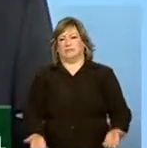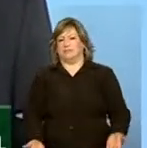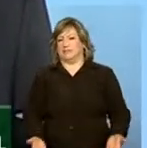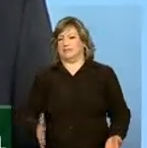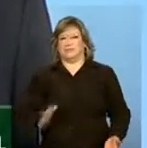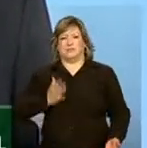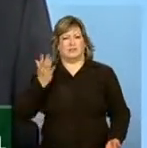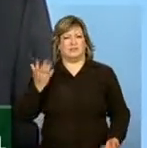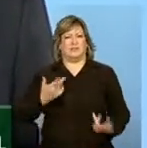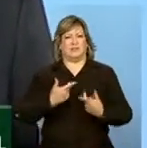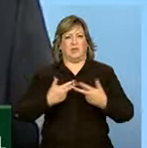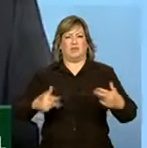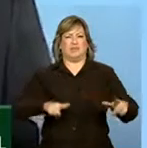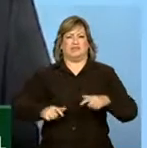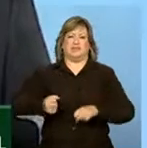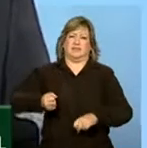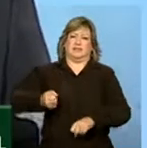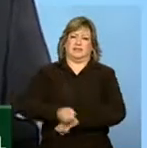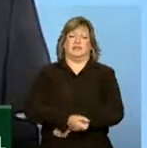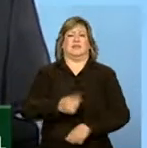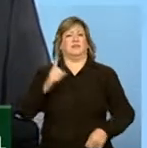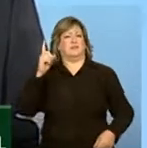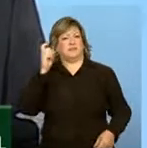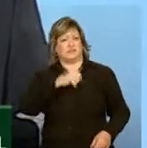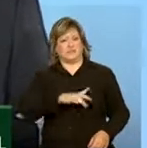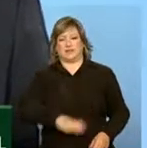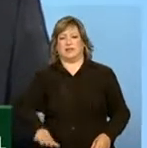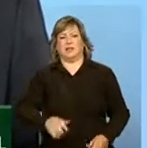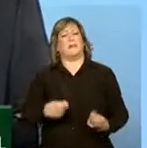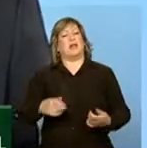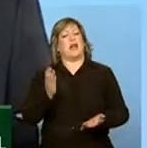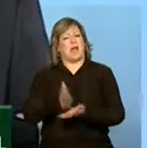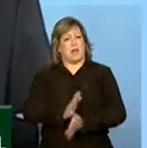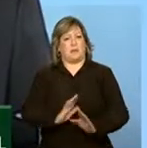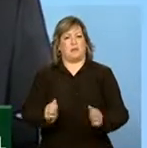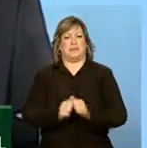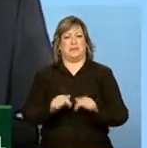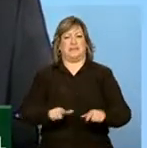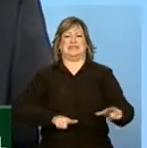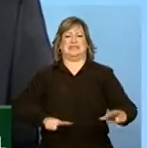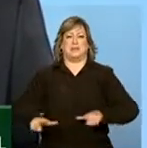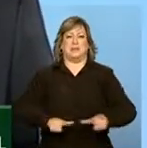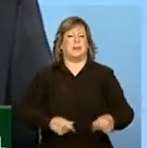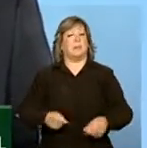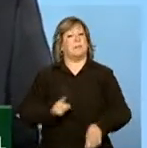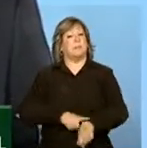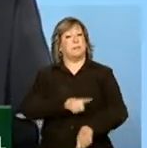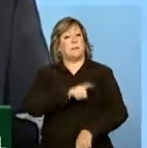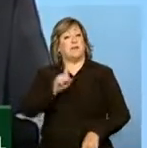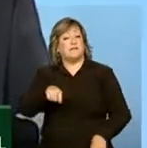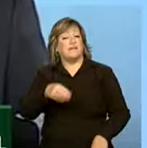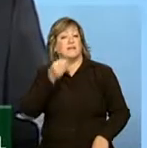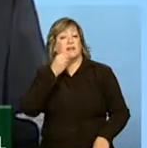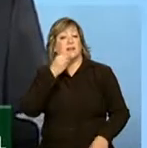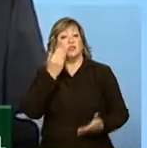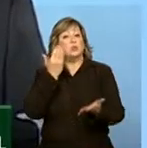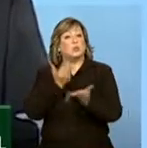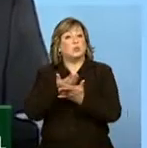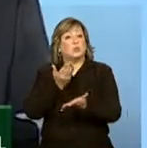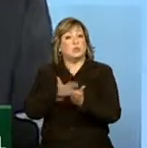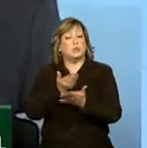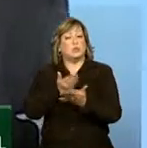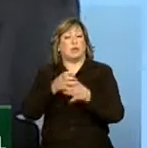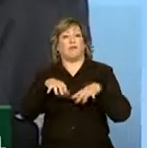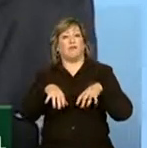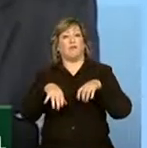degradantes, que o levem a trabalhar no momento em que a formação